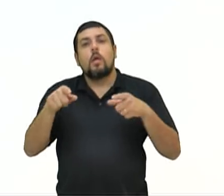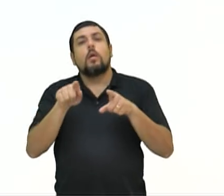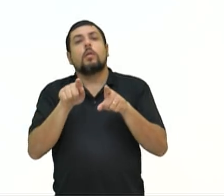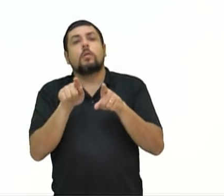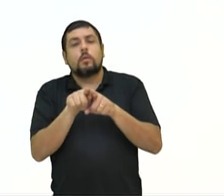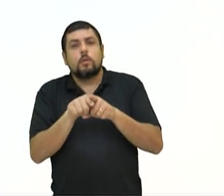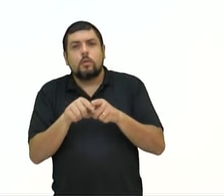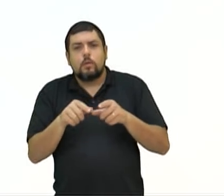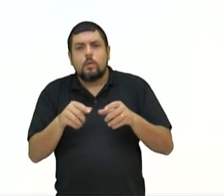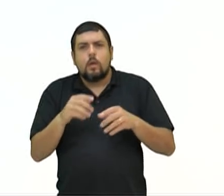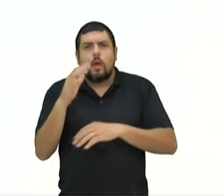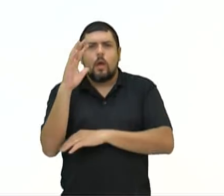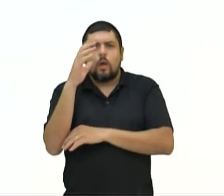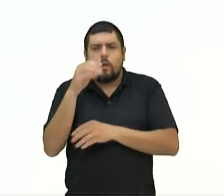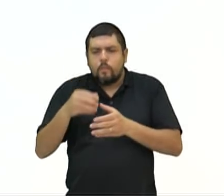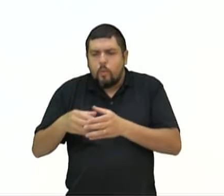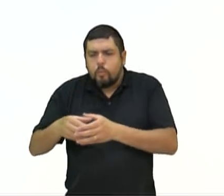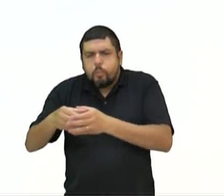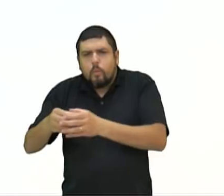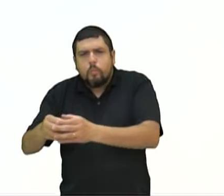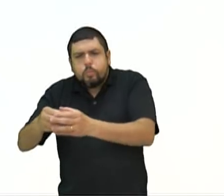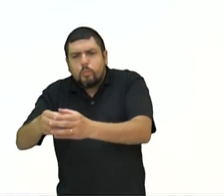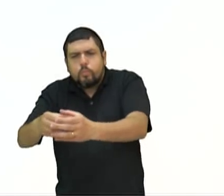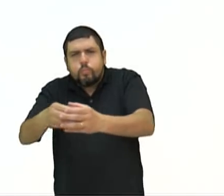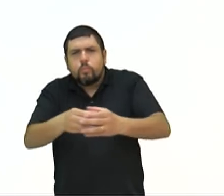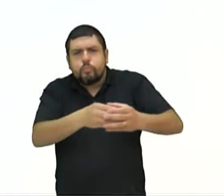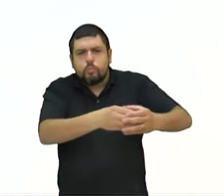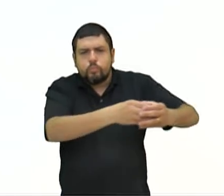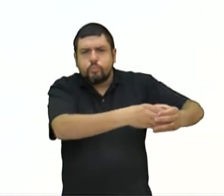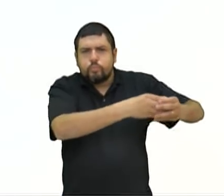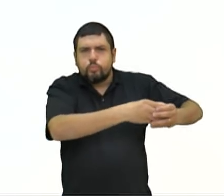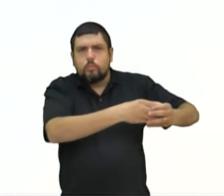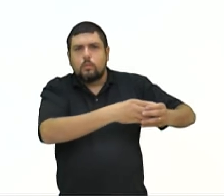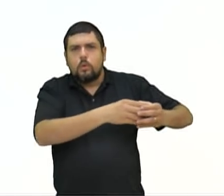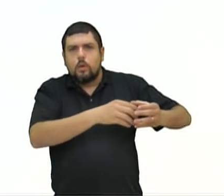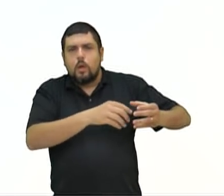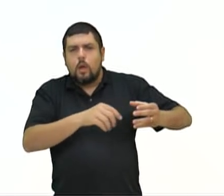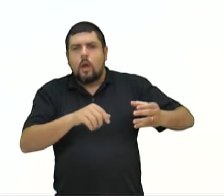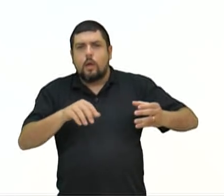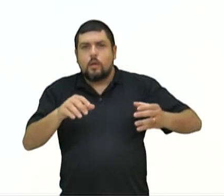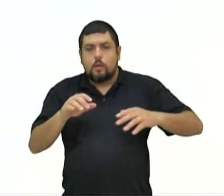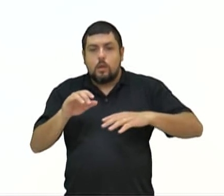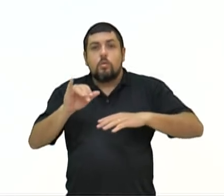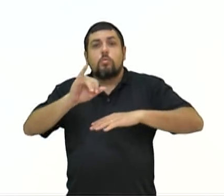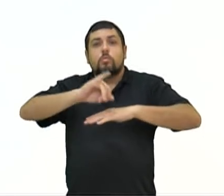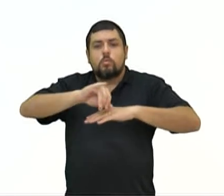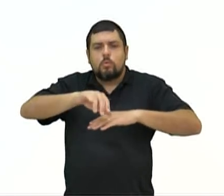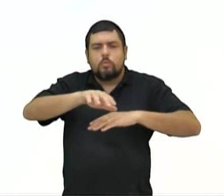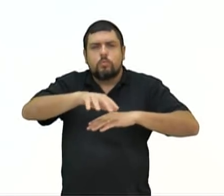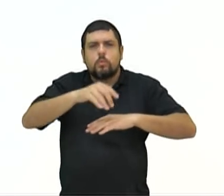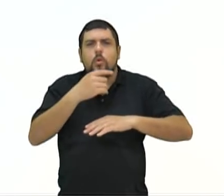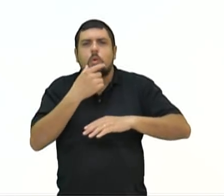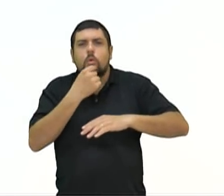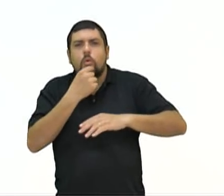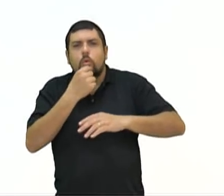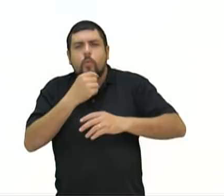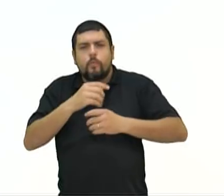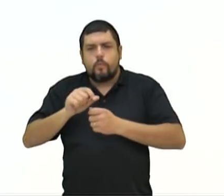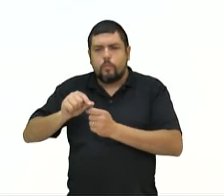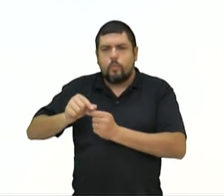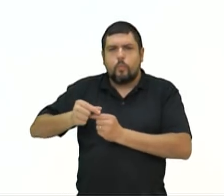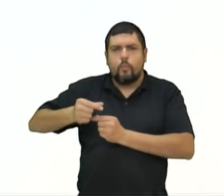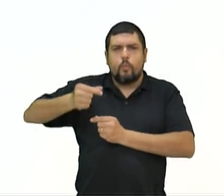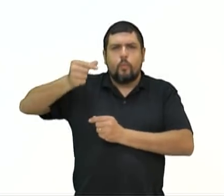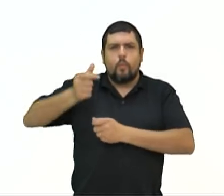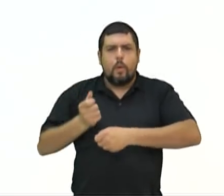tocos de árvores cortadas. Na parte central há a representação estilizada de um homem com um machado na mão, o